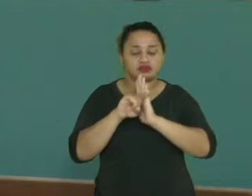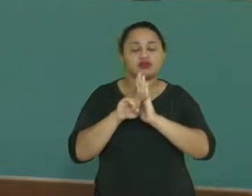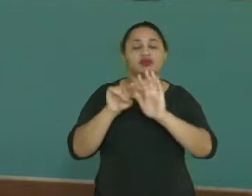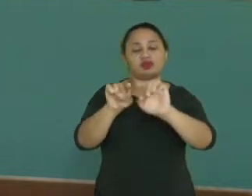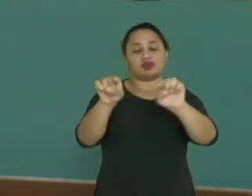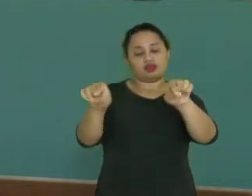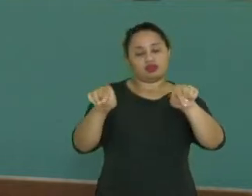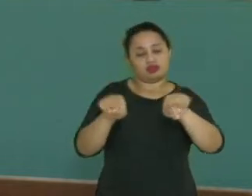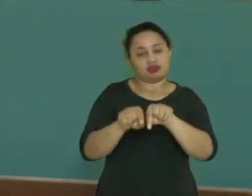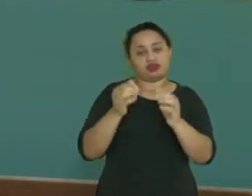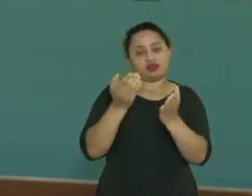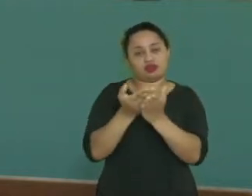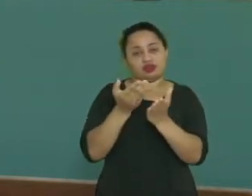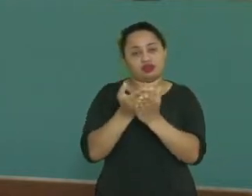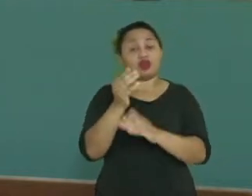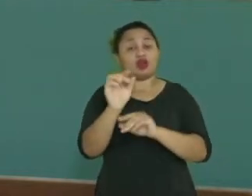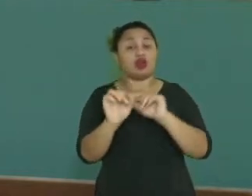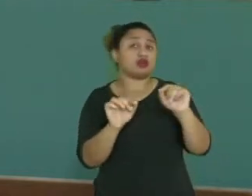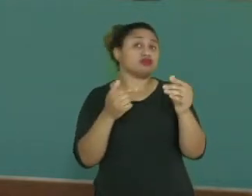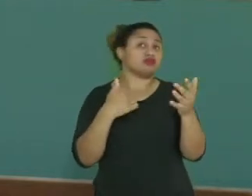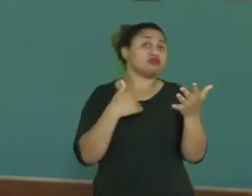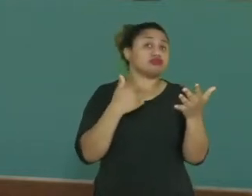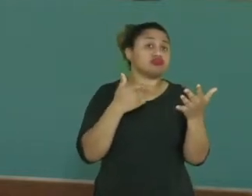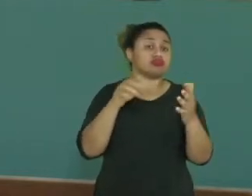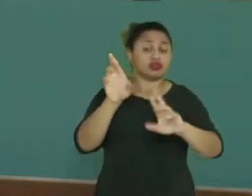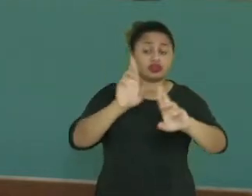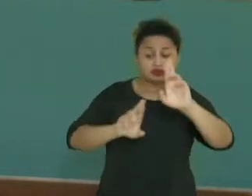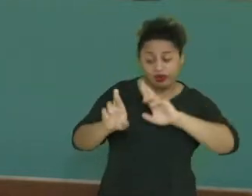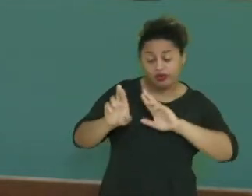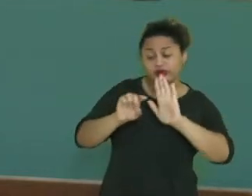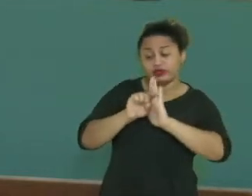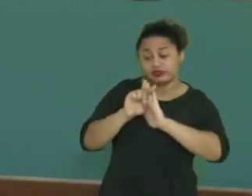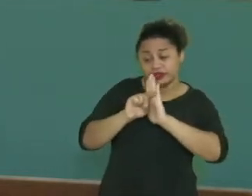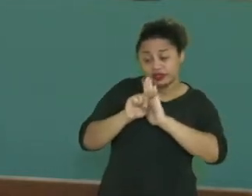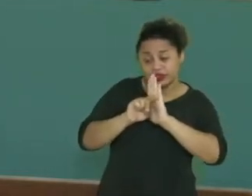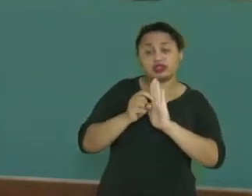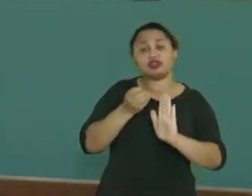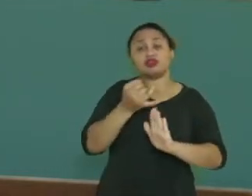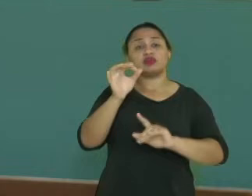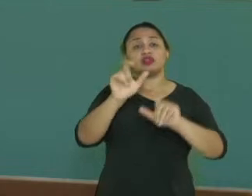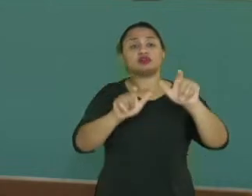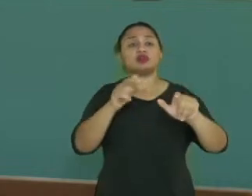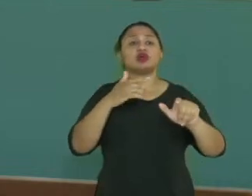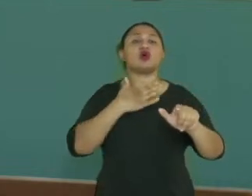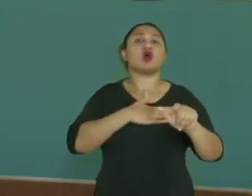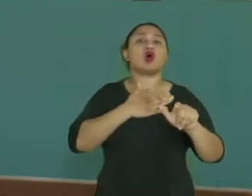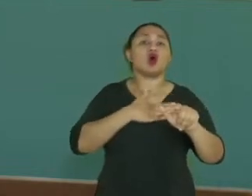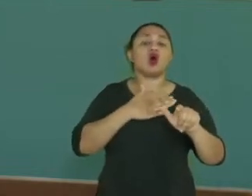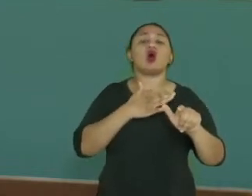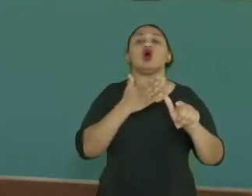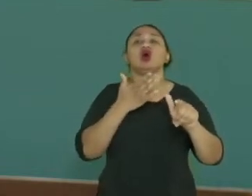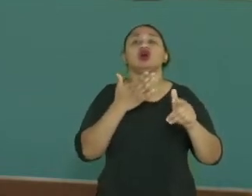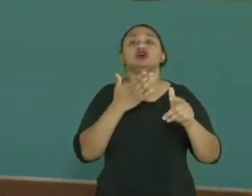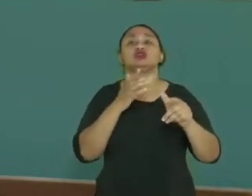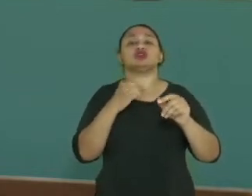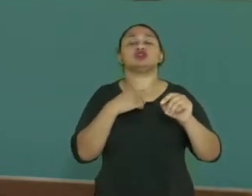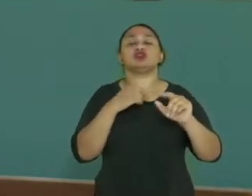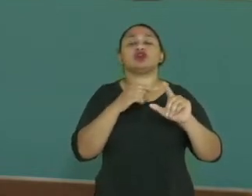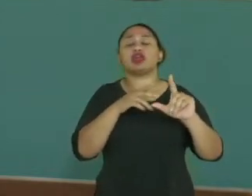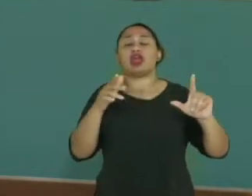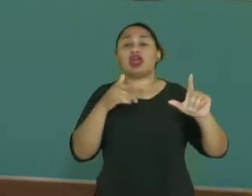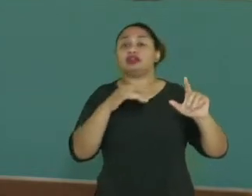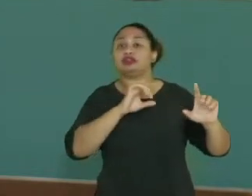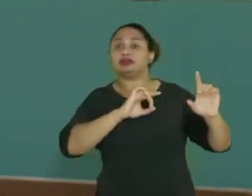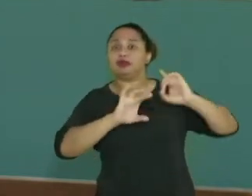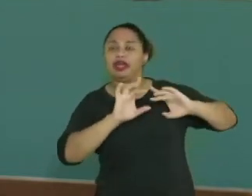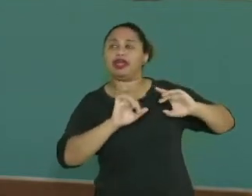de aula, né, e eles respondem lá, né, que tantas pessoas gostam lá, sei lá, de série de terror, outras